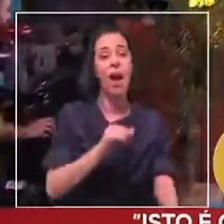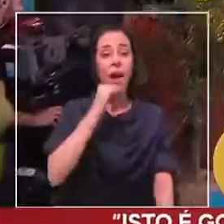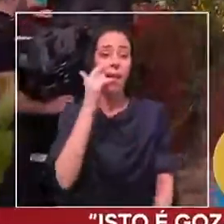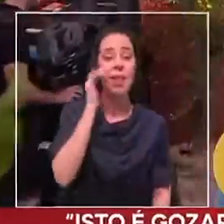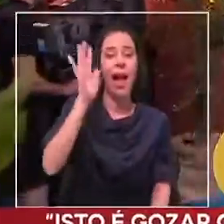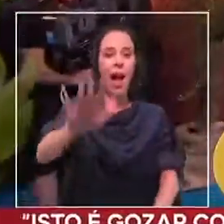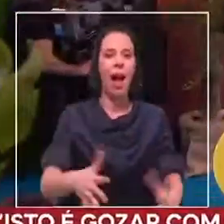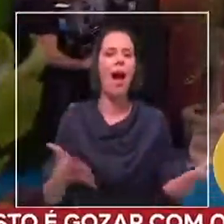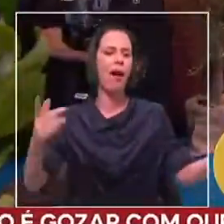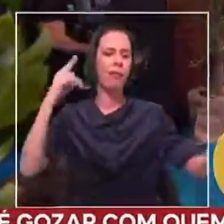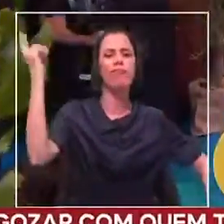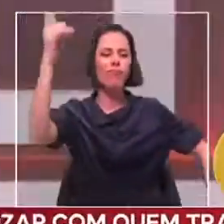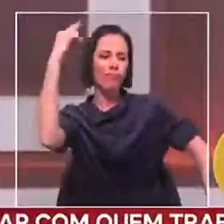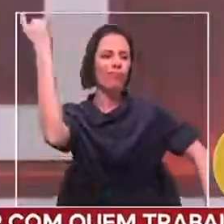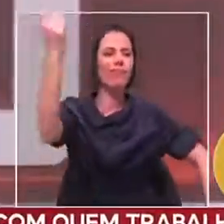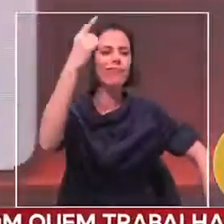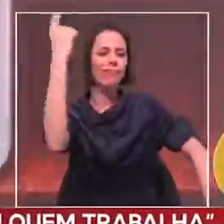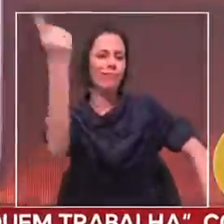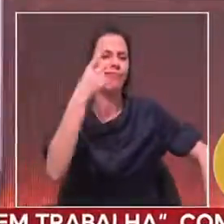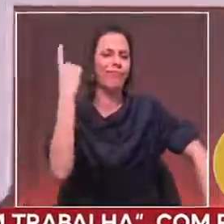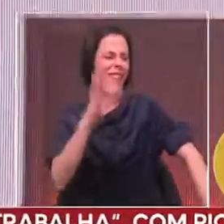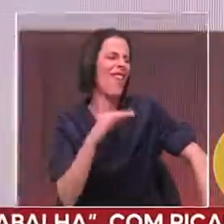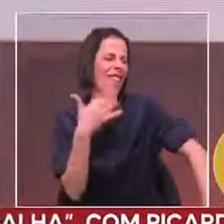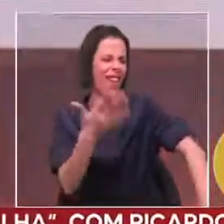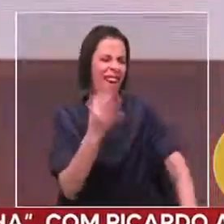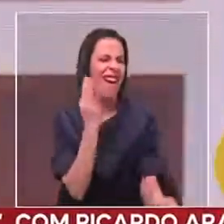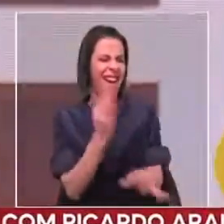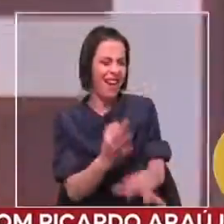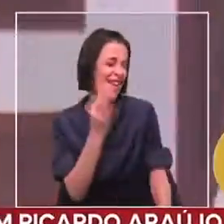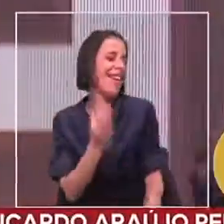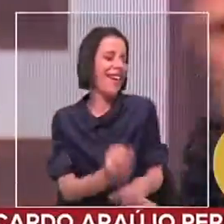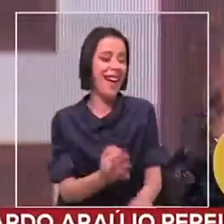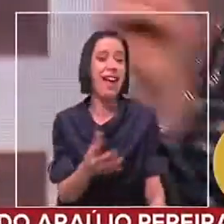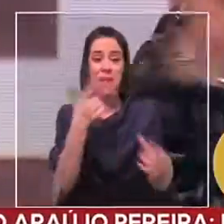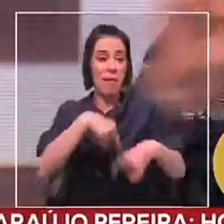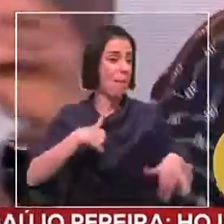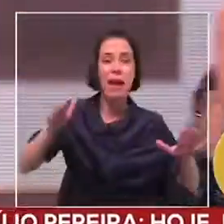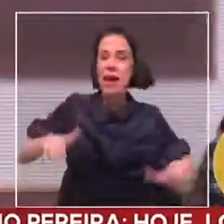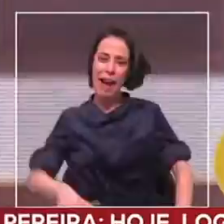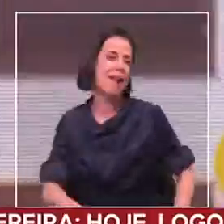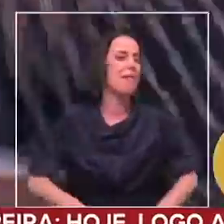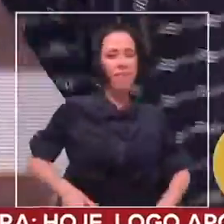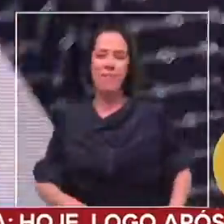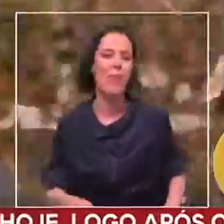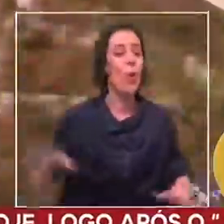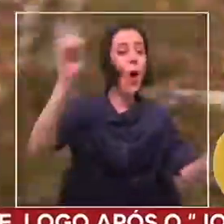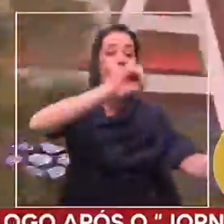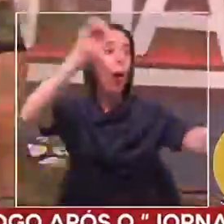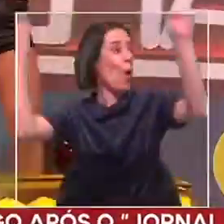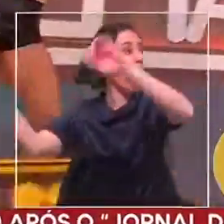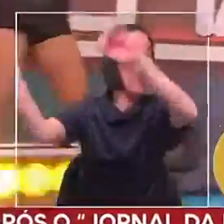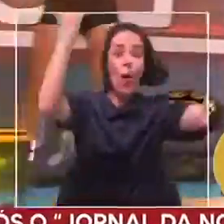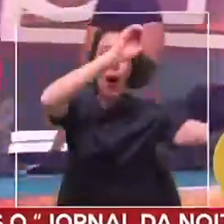com roda no ar. Fim de semana é festa, ninguém nos vai parar.